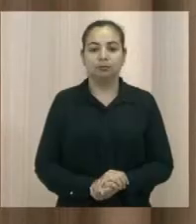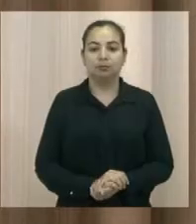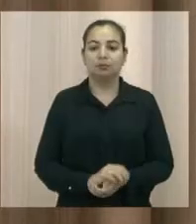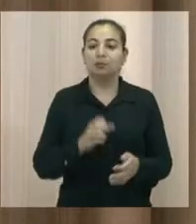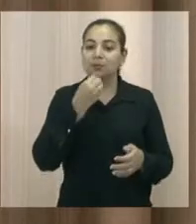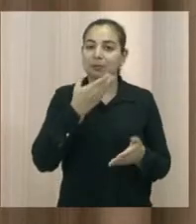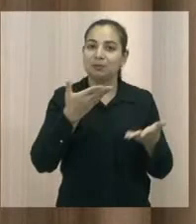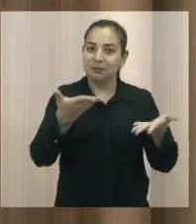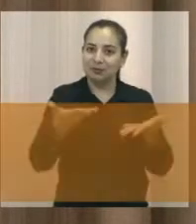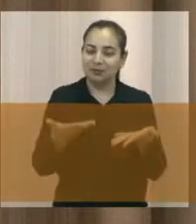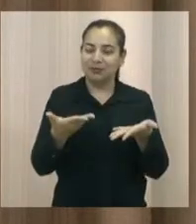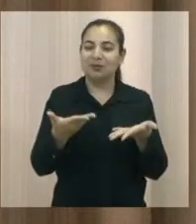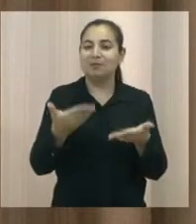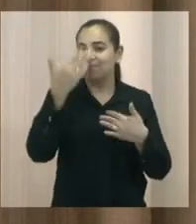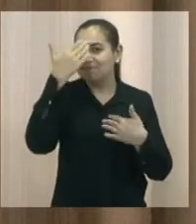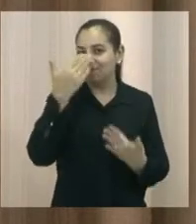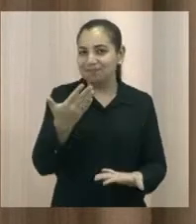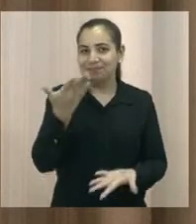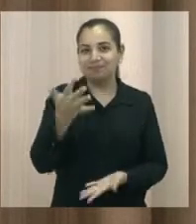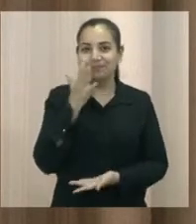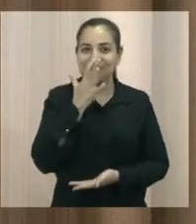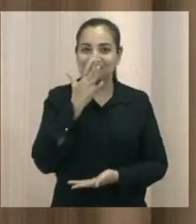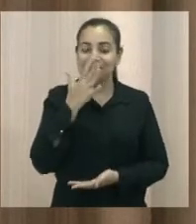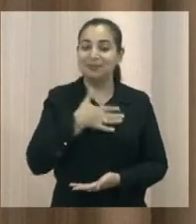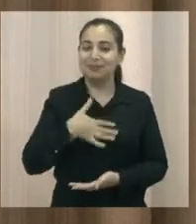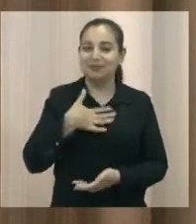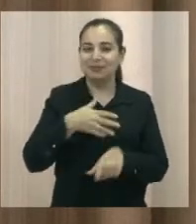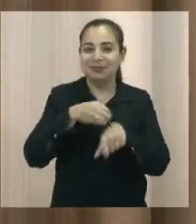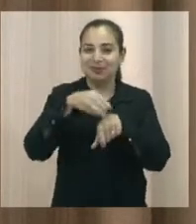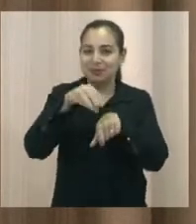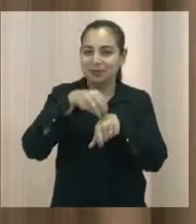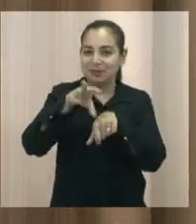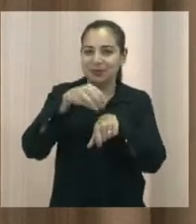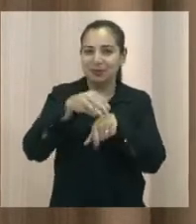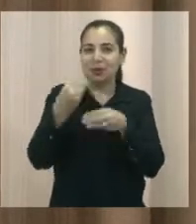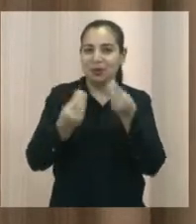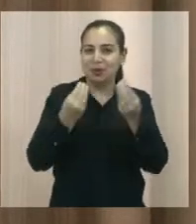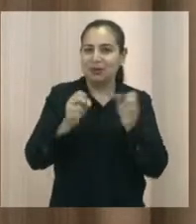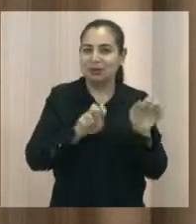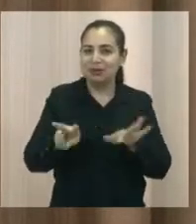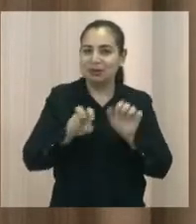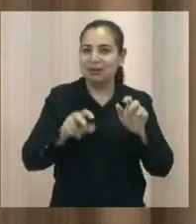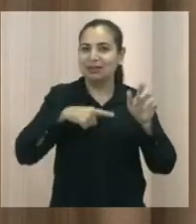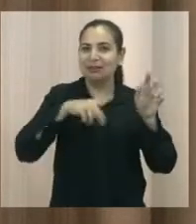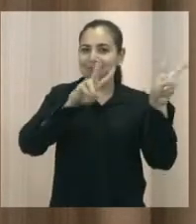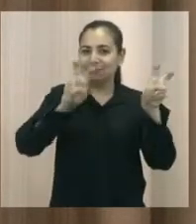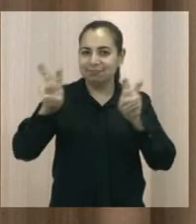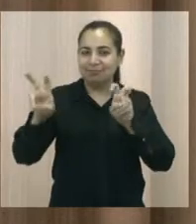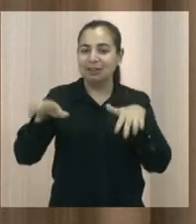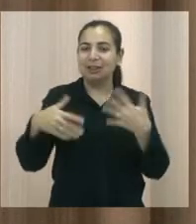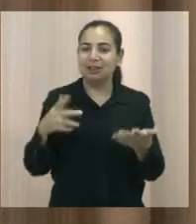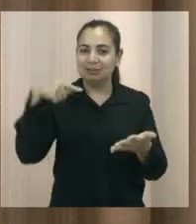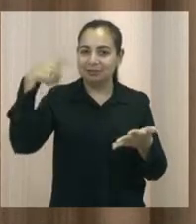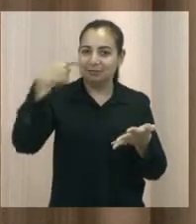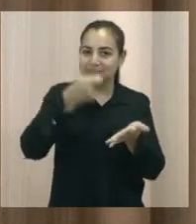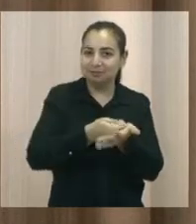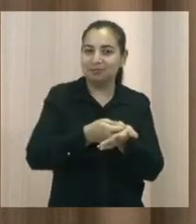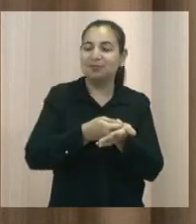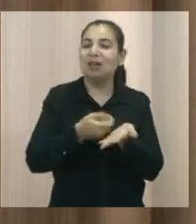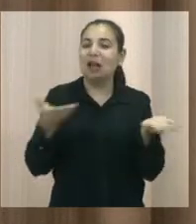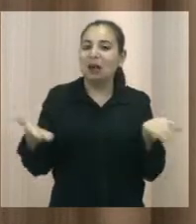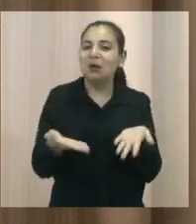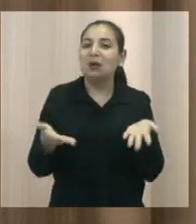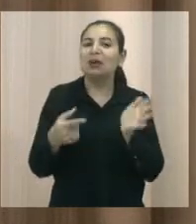Sejam bem-vindos, obrigada pela sua companhia, é um prazer compartilhar com vocês toda semana esse espaço aqui na TV Fortaleza para que a gente